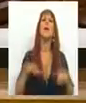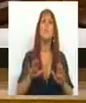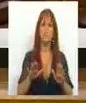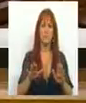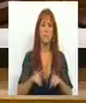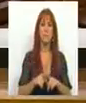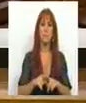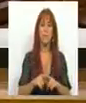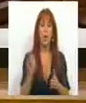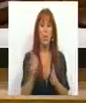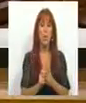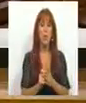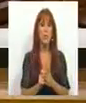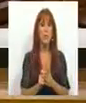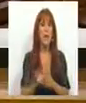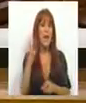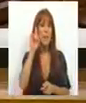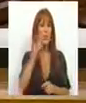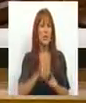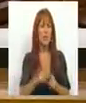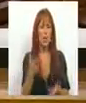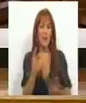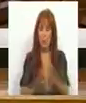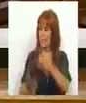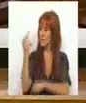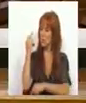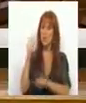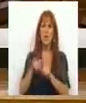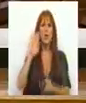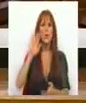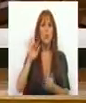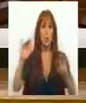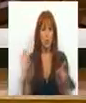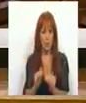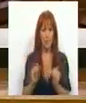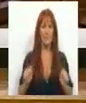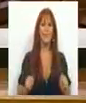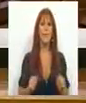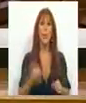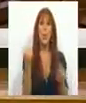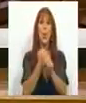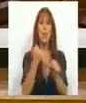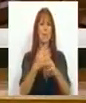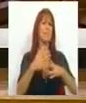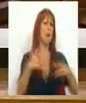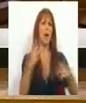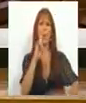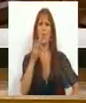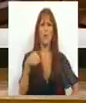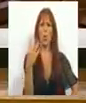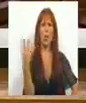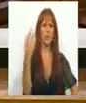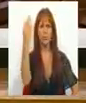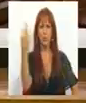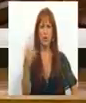mas um ponto importante face ao ano anterior de redução. O emprego estava a crescer